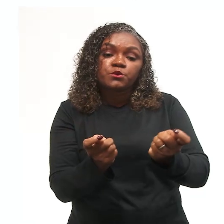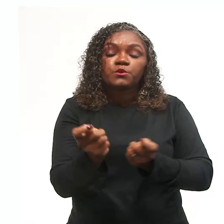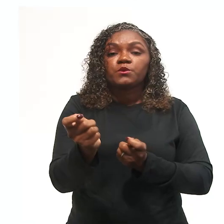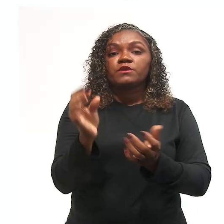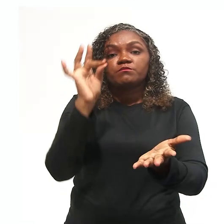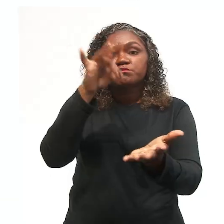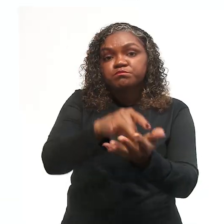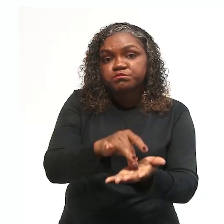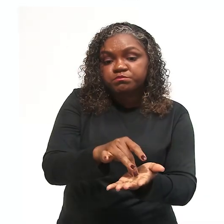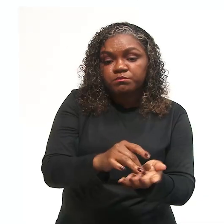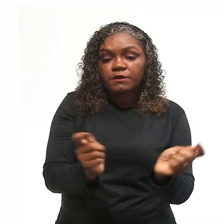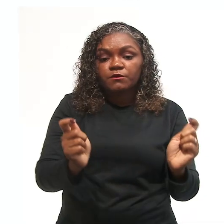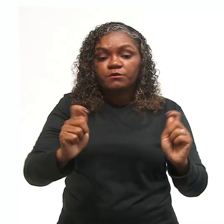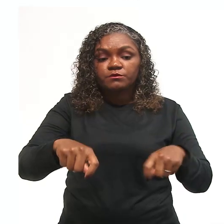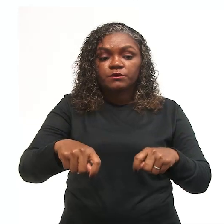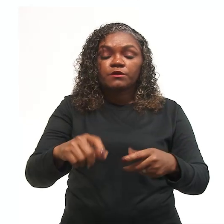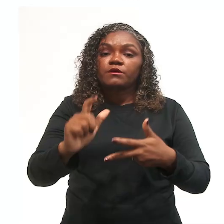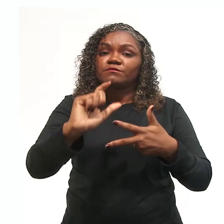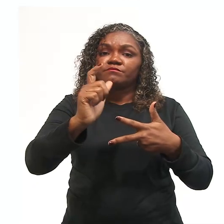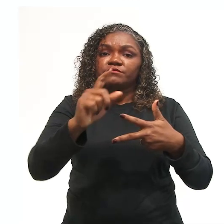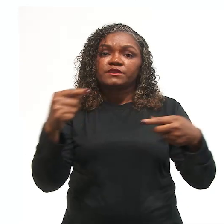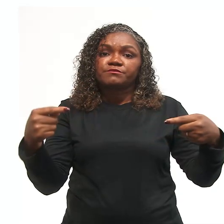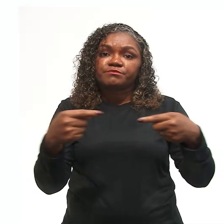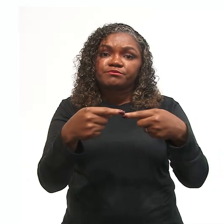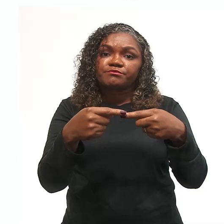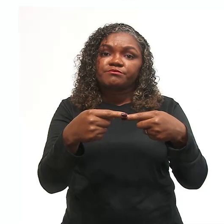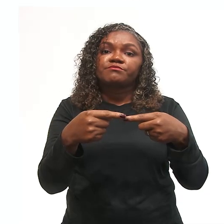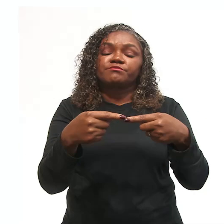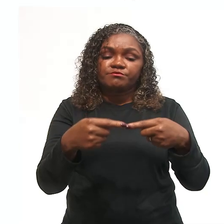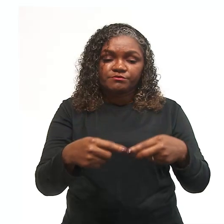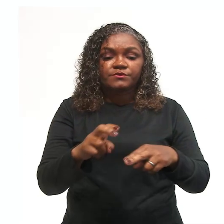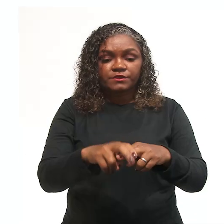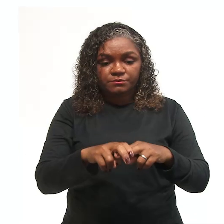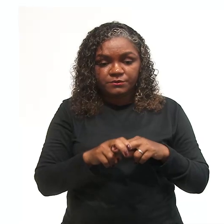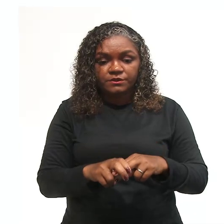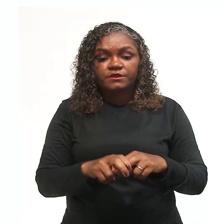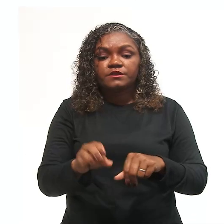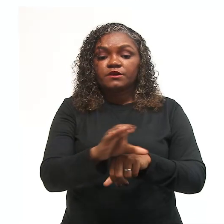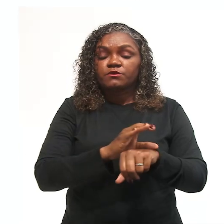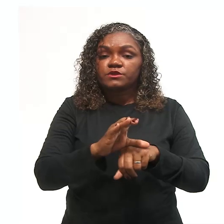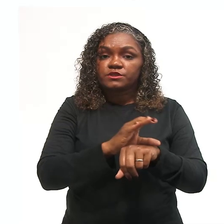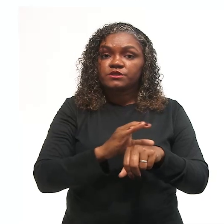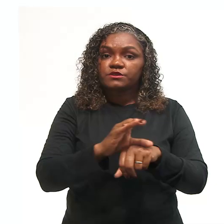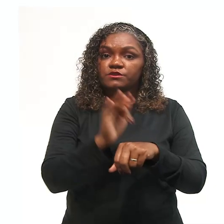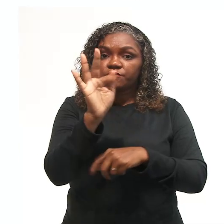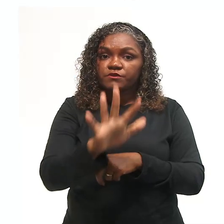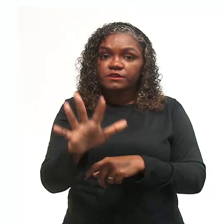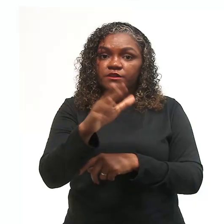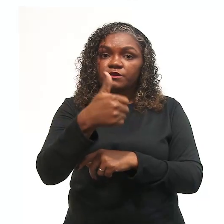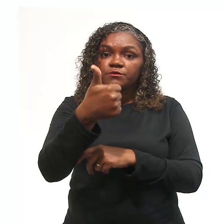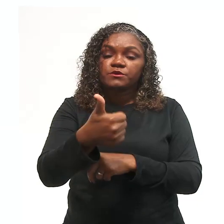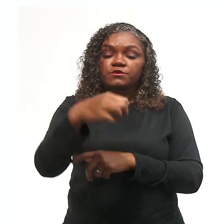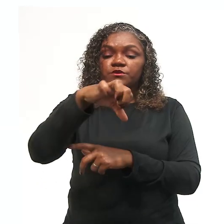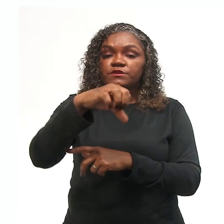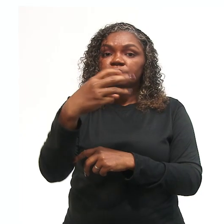executivo. É típico de regimes autoritários, né? Exemplo que é a nossa Constituição Federal de